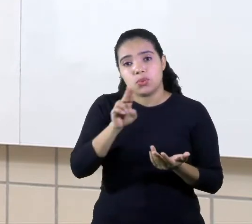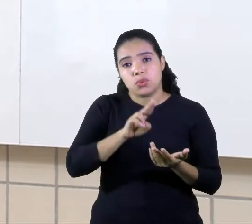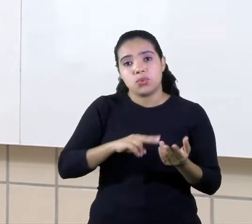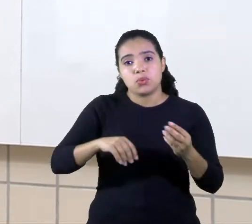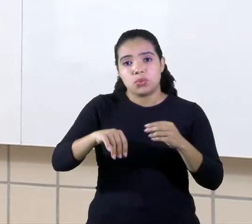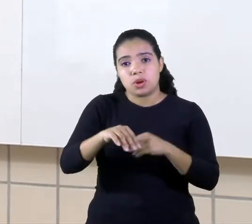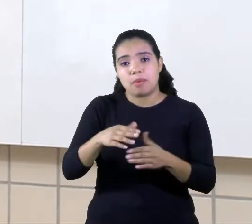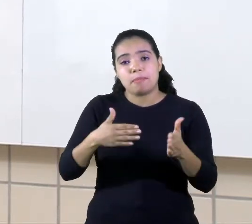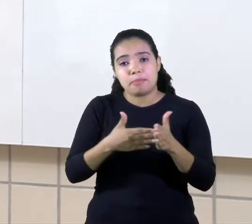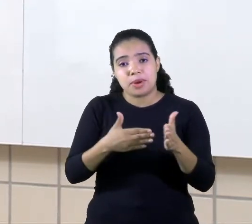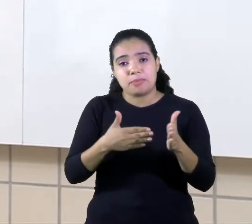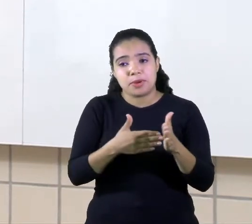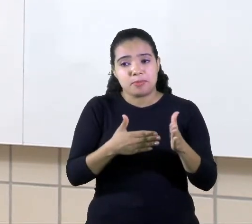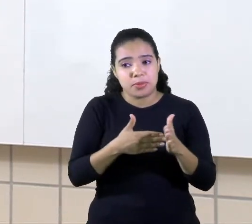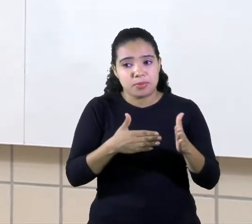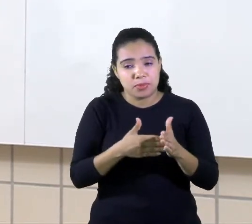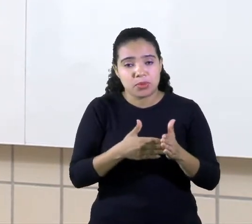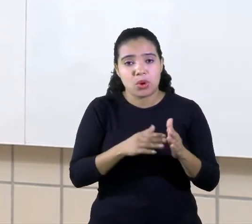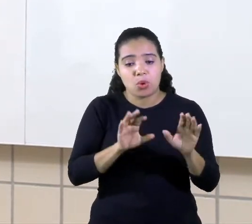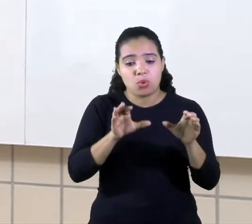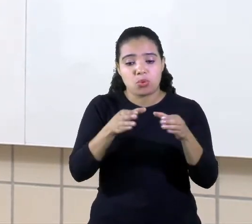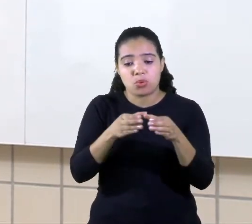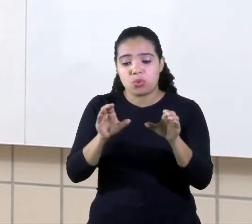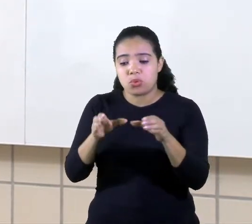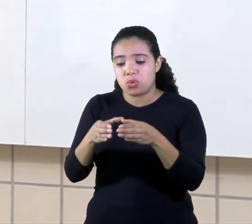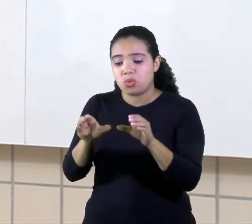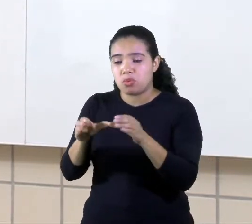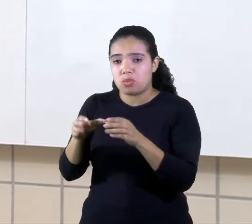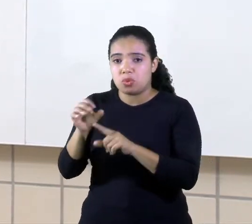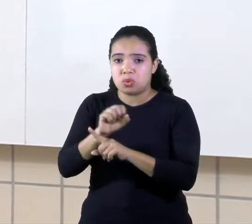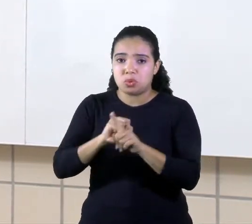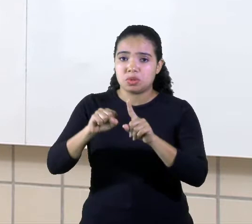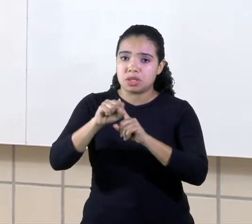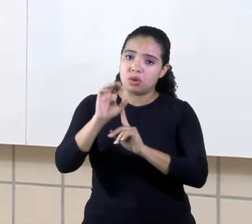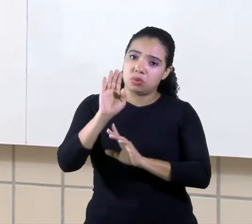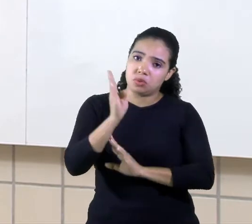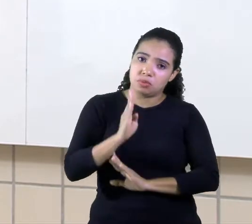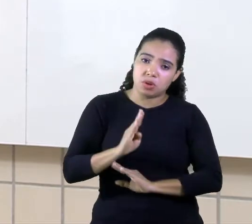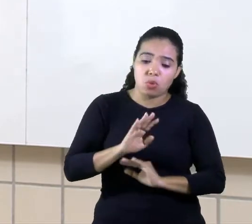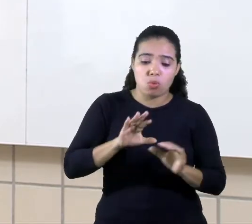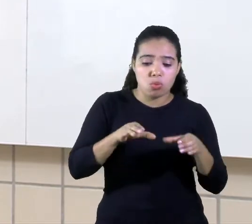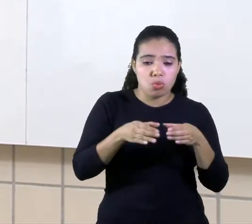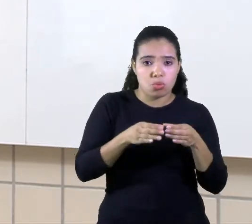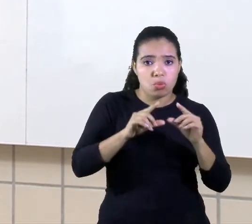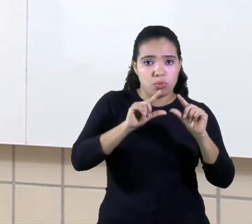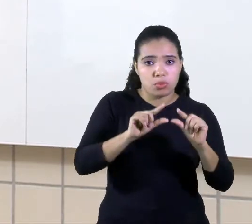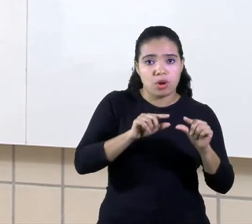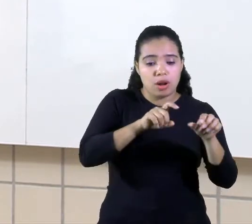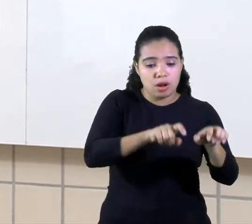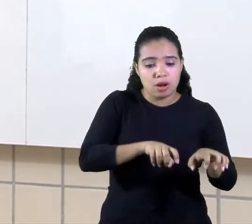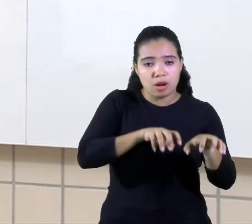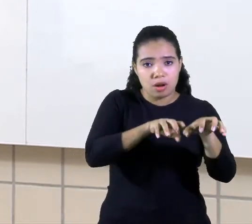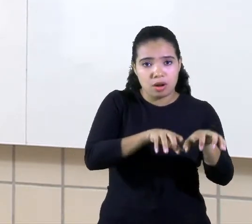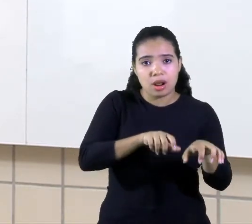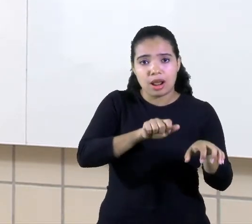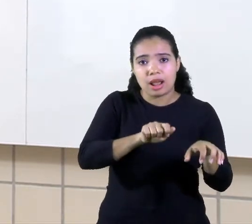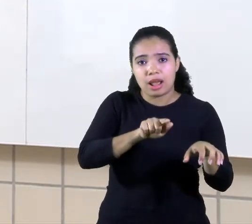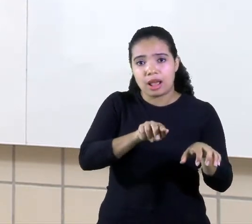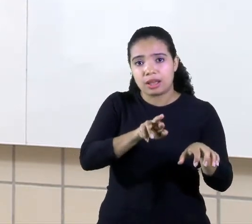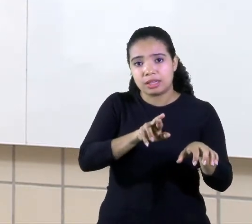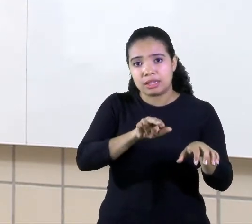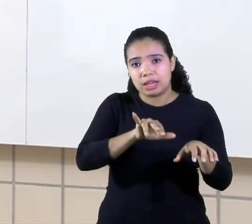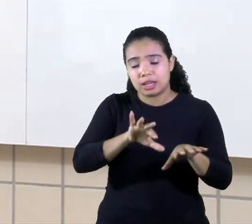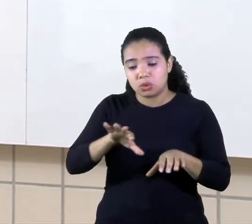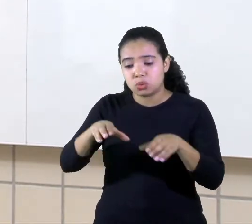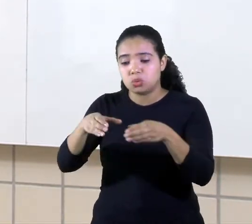ficou restrito a determinadas classes sociais no Brasil. Um pequeno grupo agrário, a elite